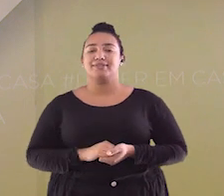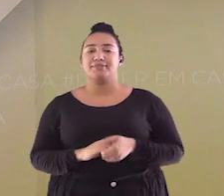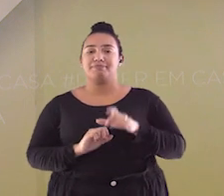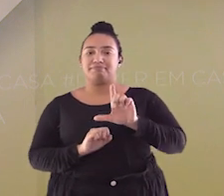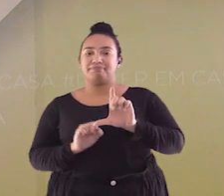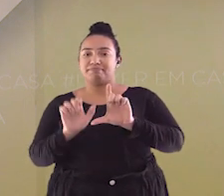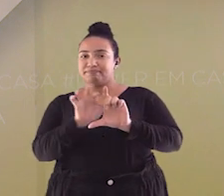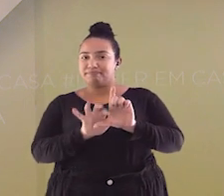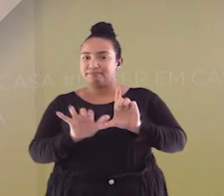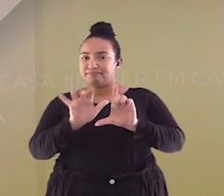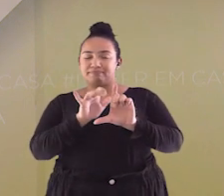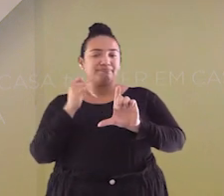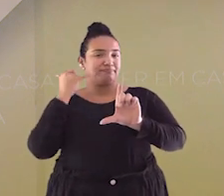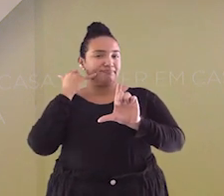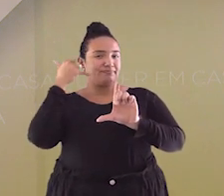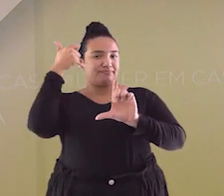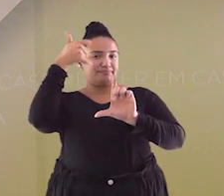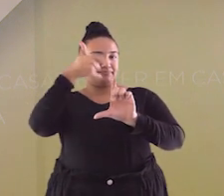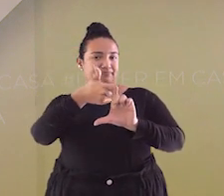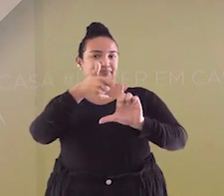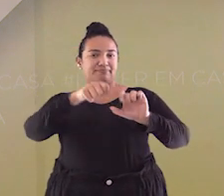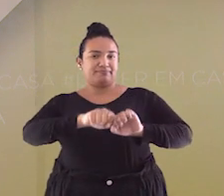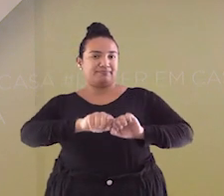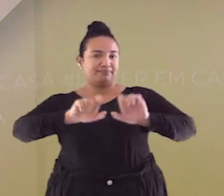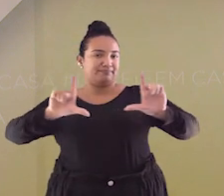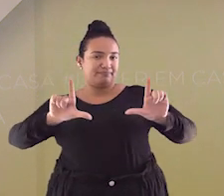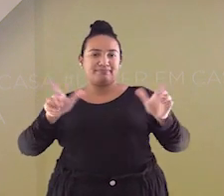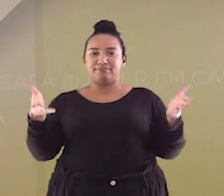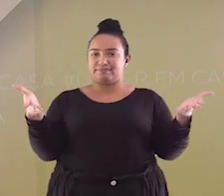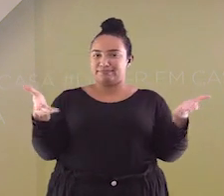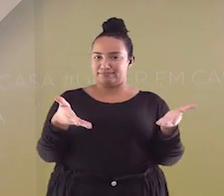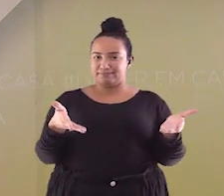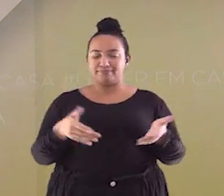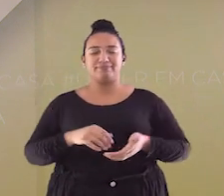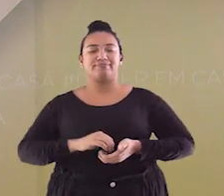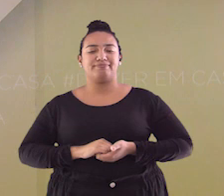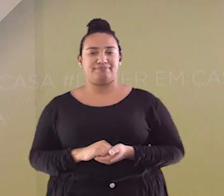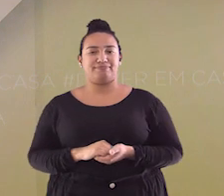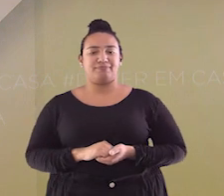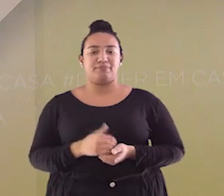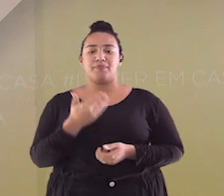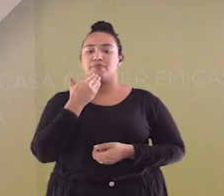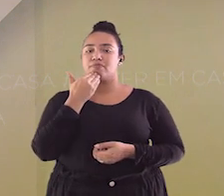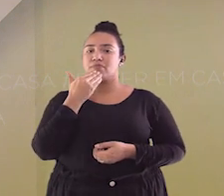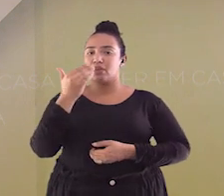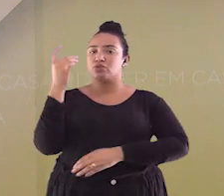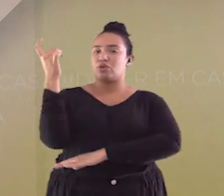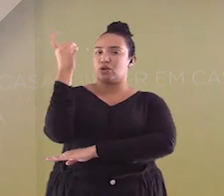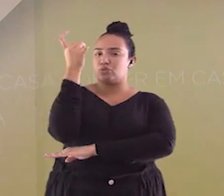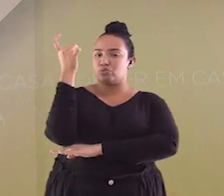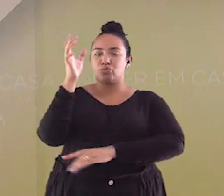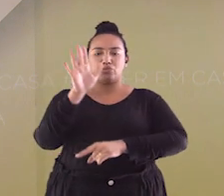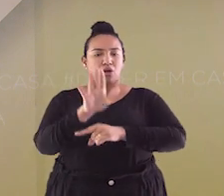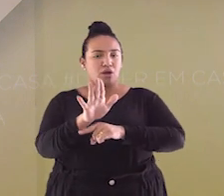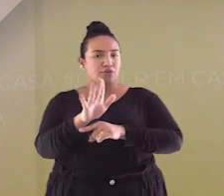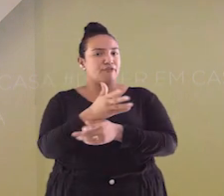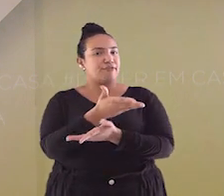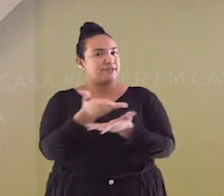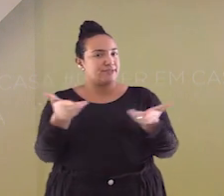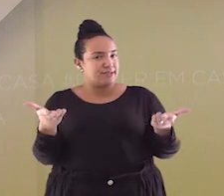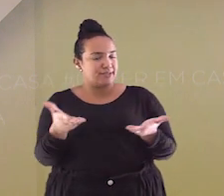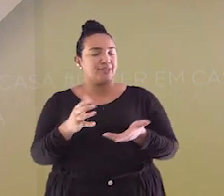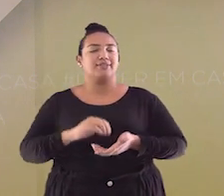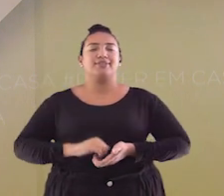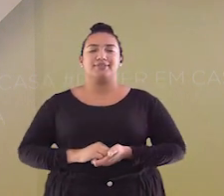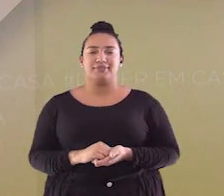câmera do seu celular para o QR Code que está aparecendo na sua tela. Peça ajuda ao seu responsável e não deixe